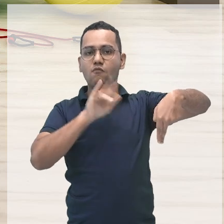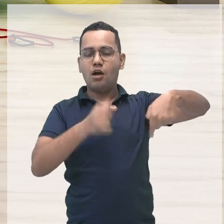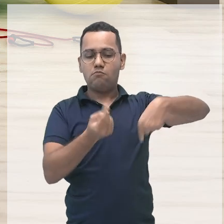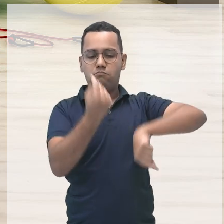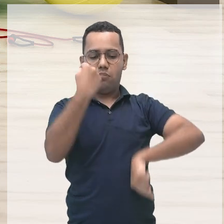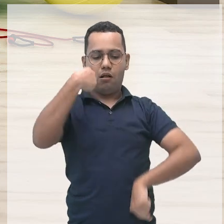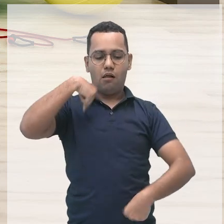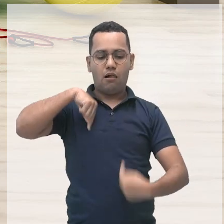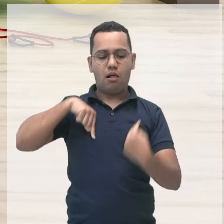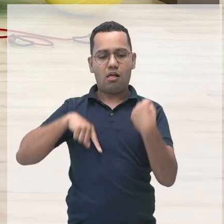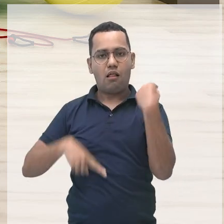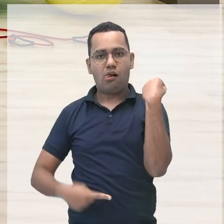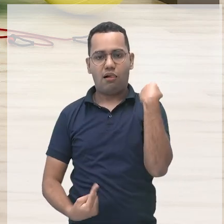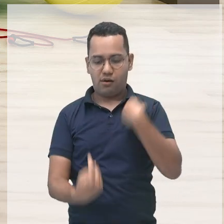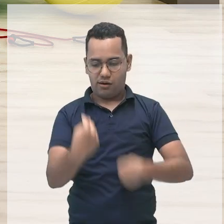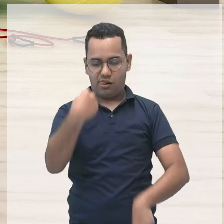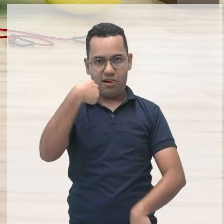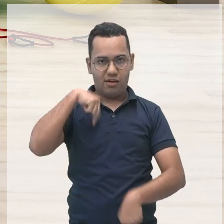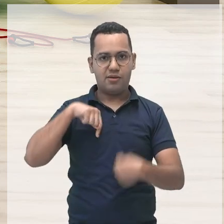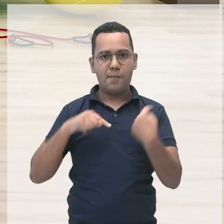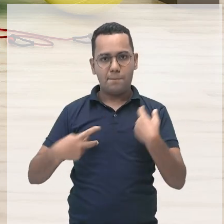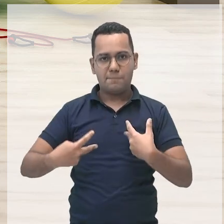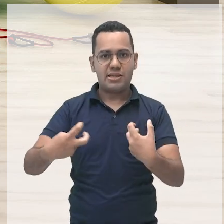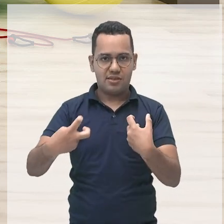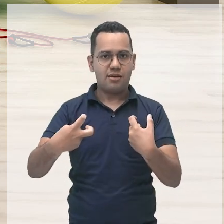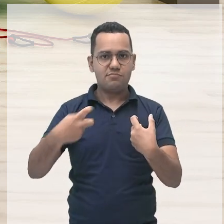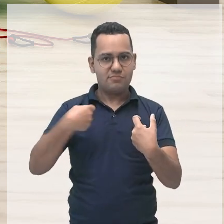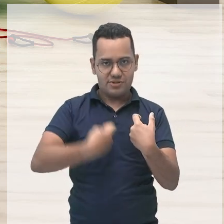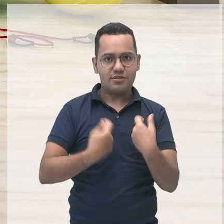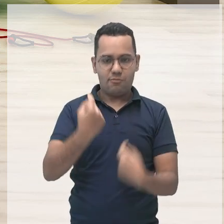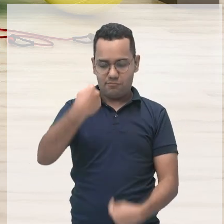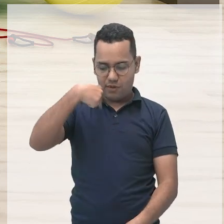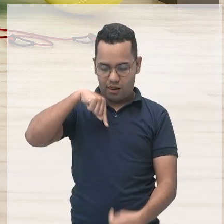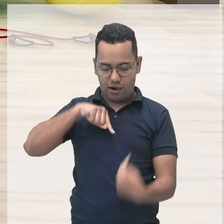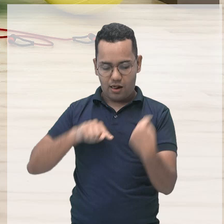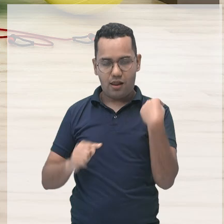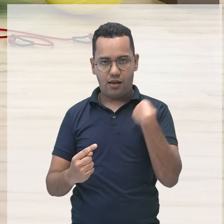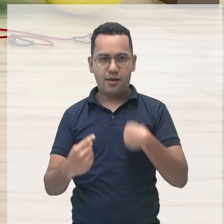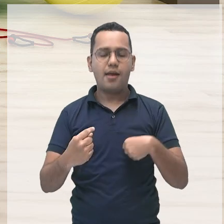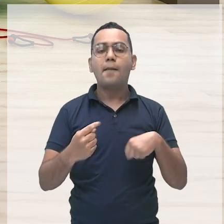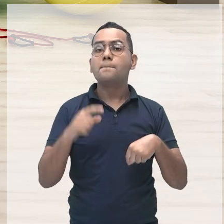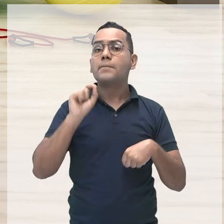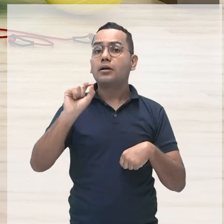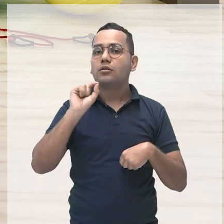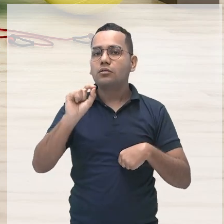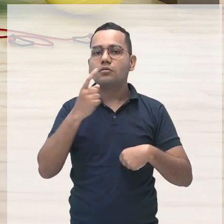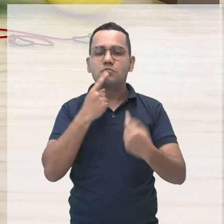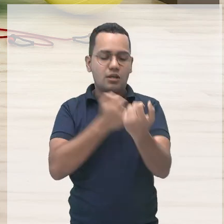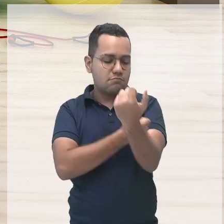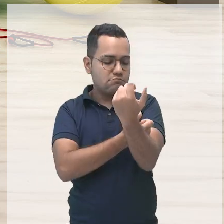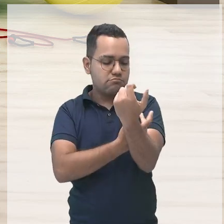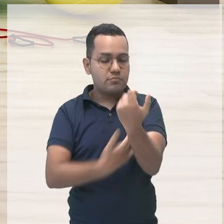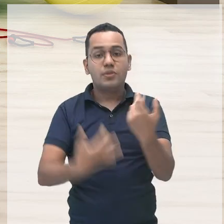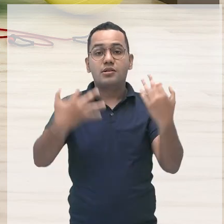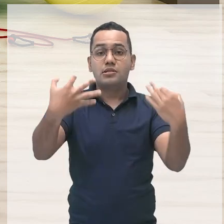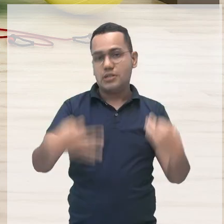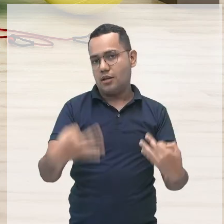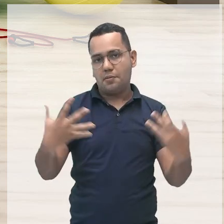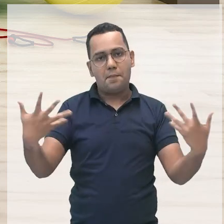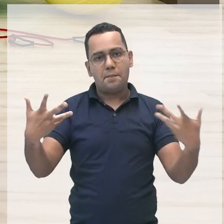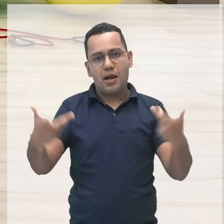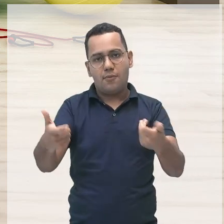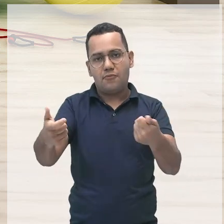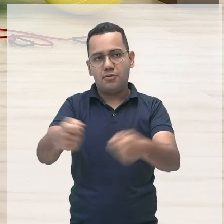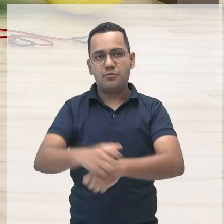região, que é super importante, né, para manter a nossa circulação sanguínea ótima. Ok? Então, como é que eu posso trabalhar a região